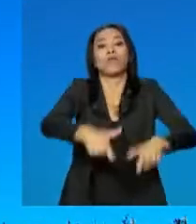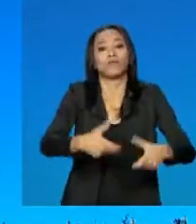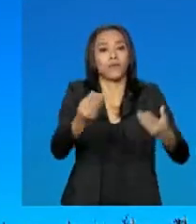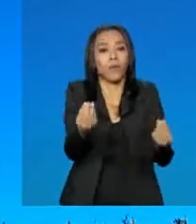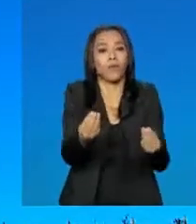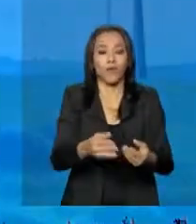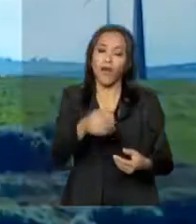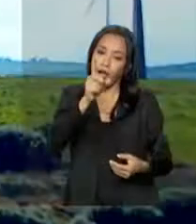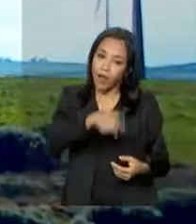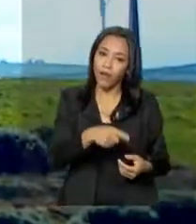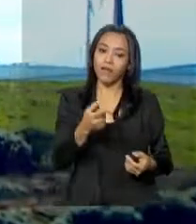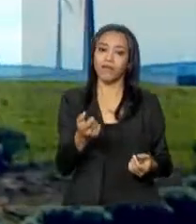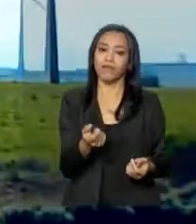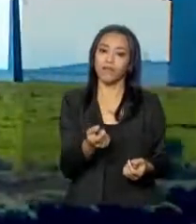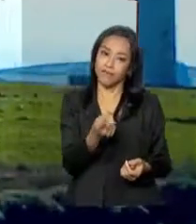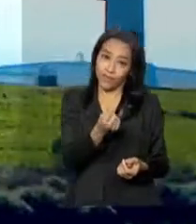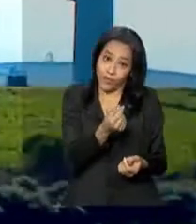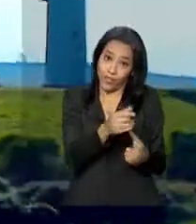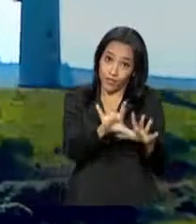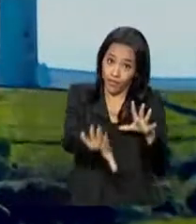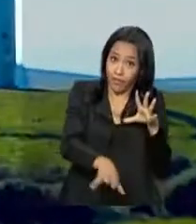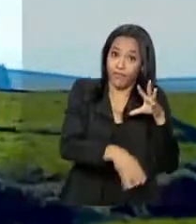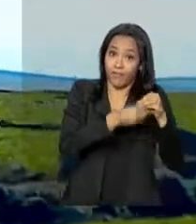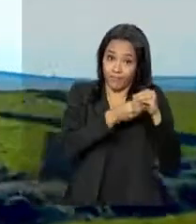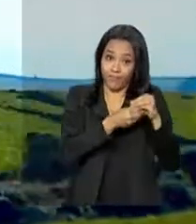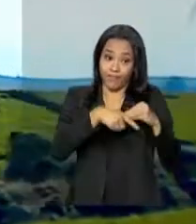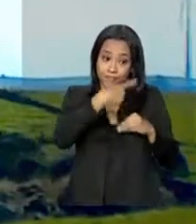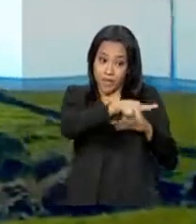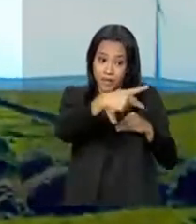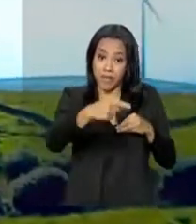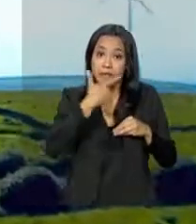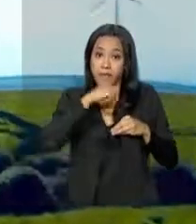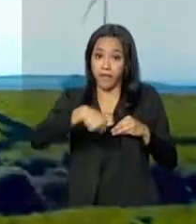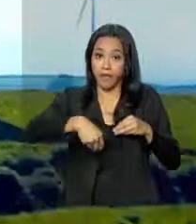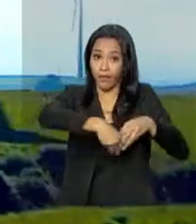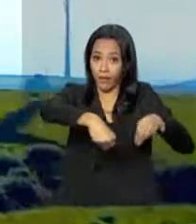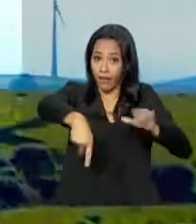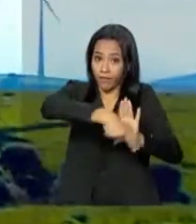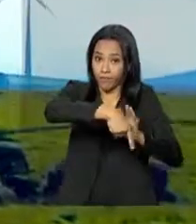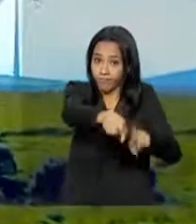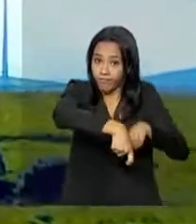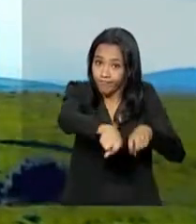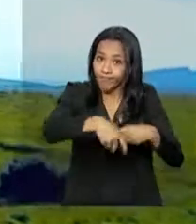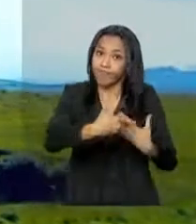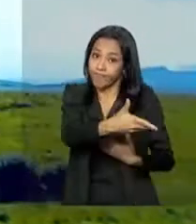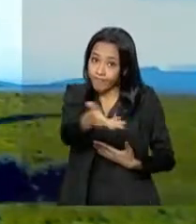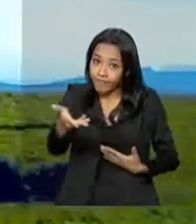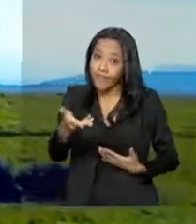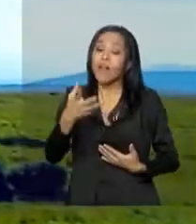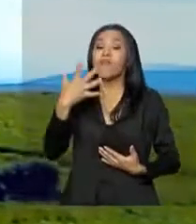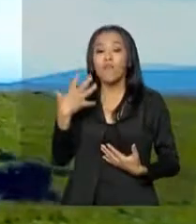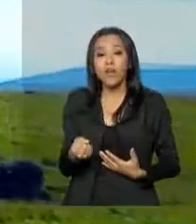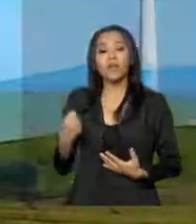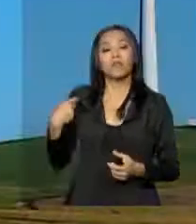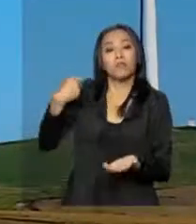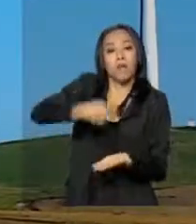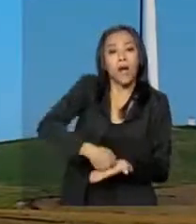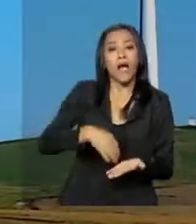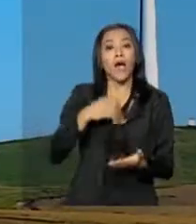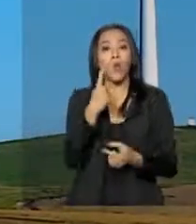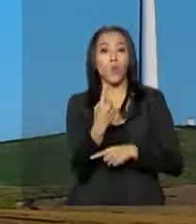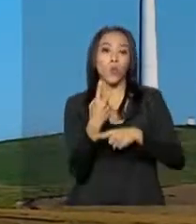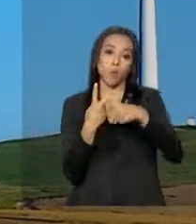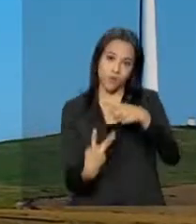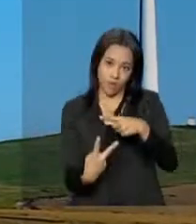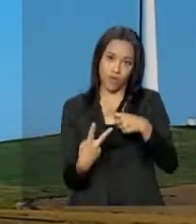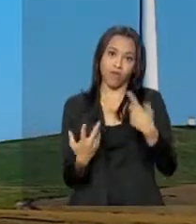de renda, até um incremento de renda para as propriedades, onde nós vamos pagar 1,5% sobre o valor